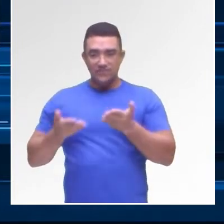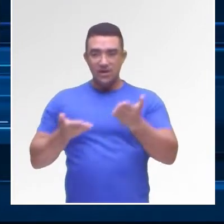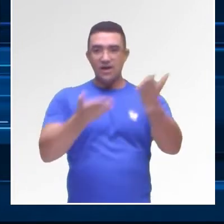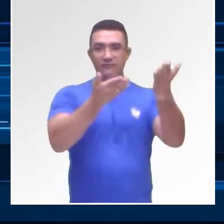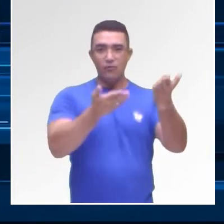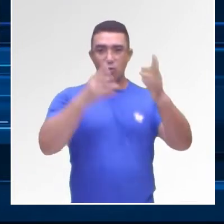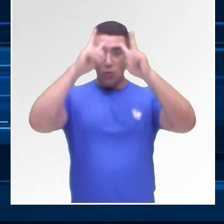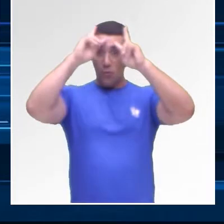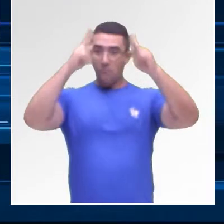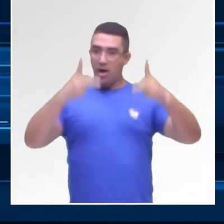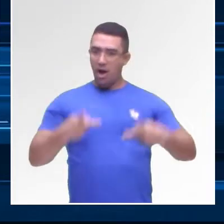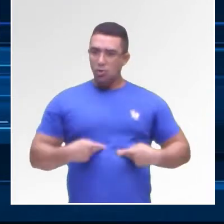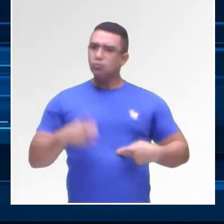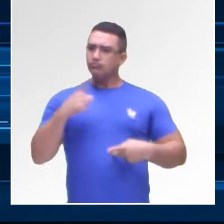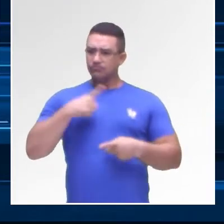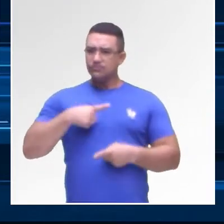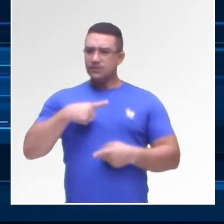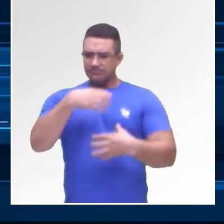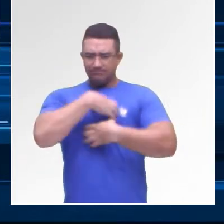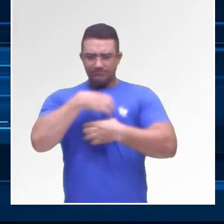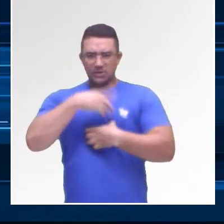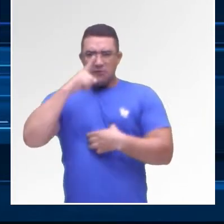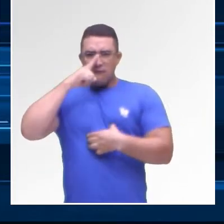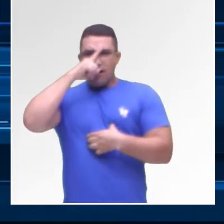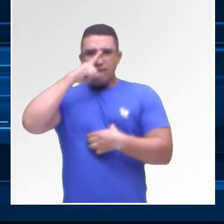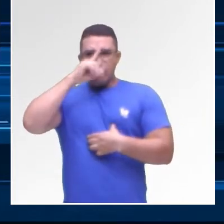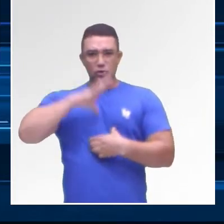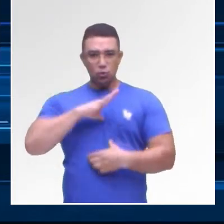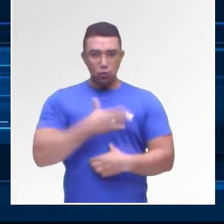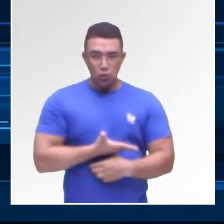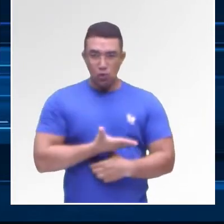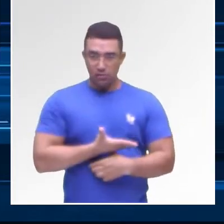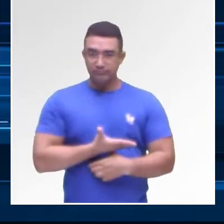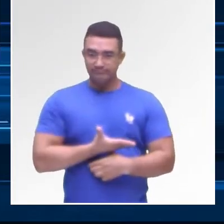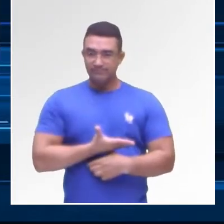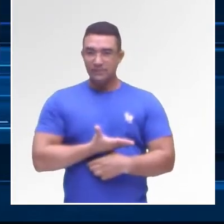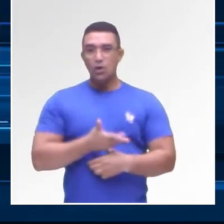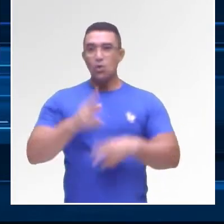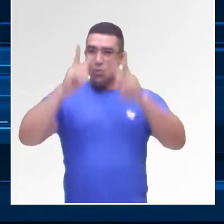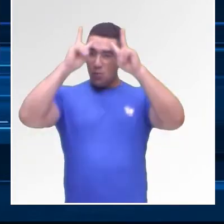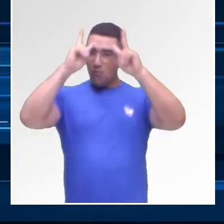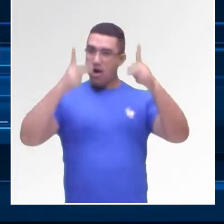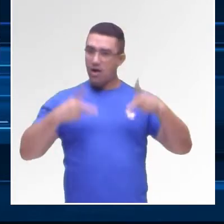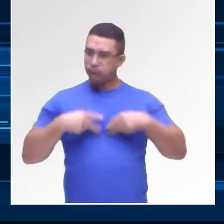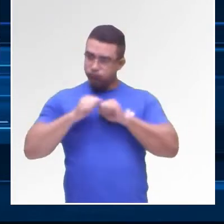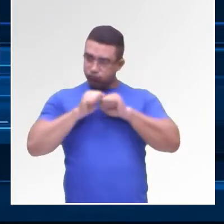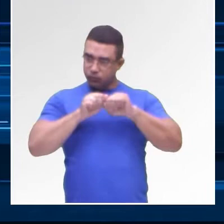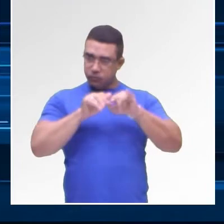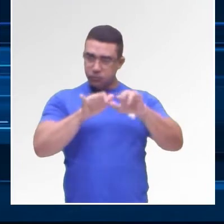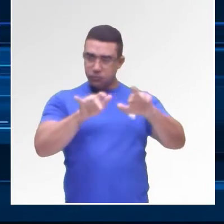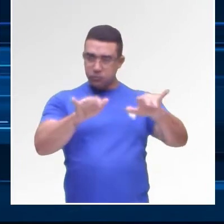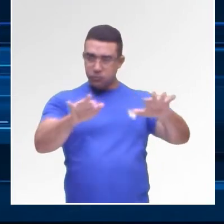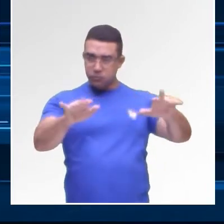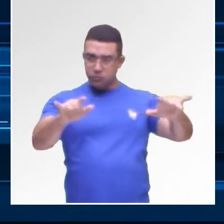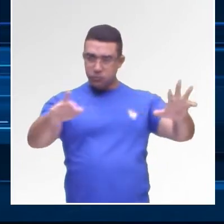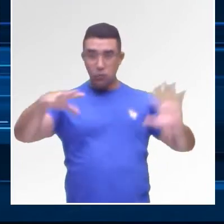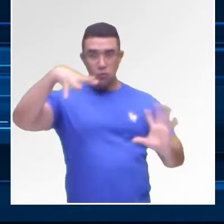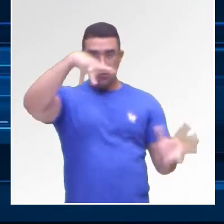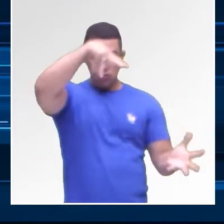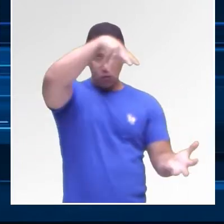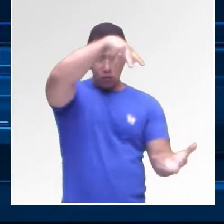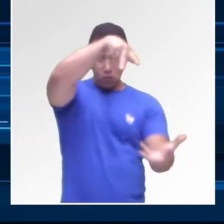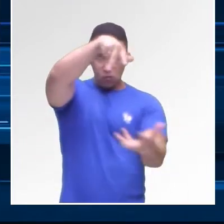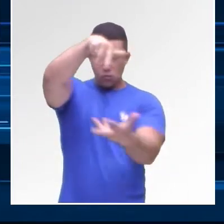humano à aventura, e assim então ele se espalhou pelo mundo inteiro. E aí ao longo